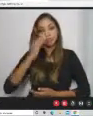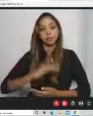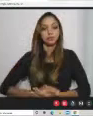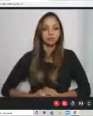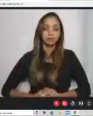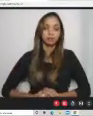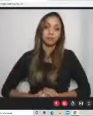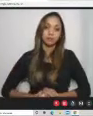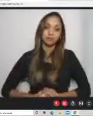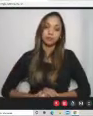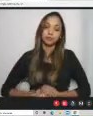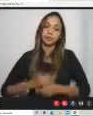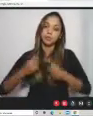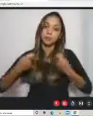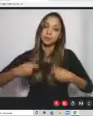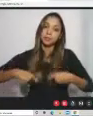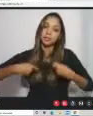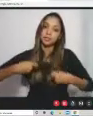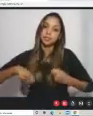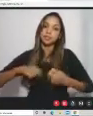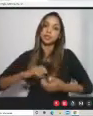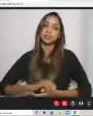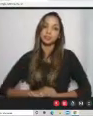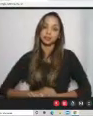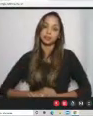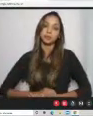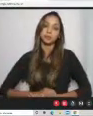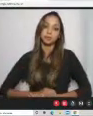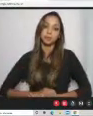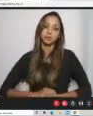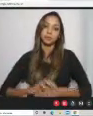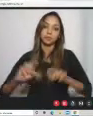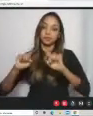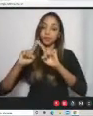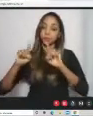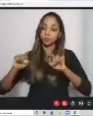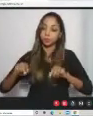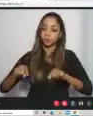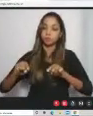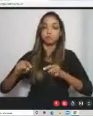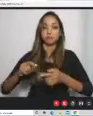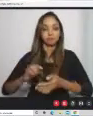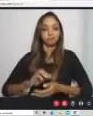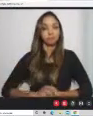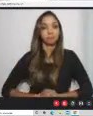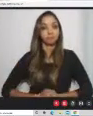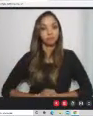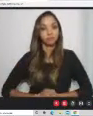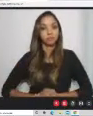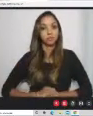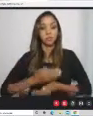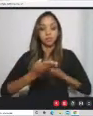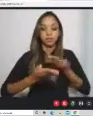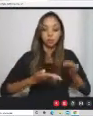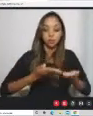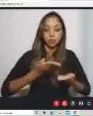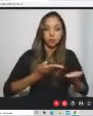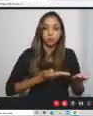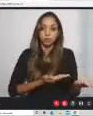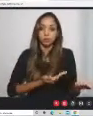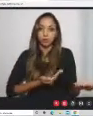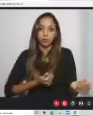a necessidade desse projeto, né, do cuidar do jovem. Era essa